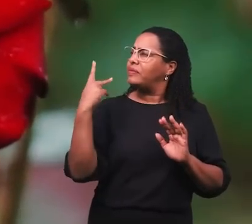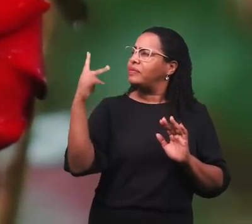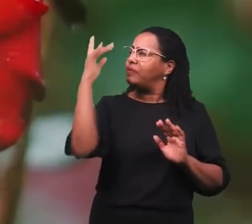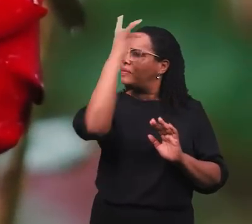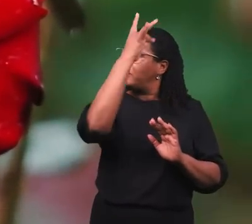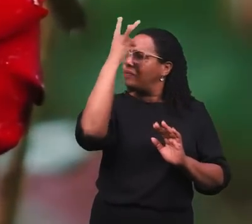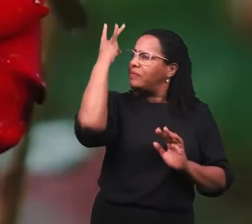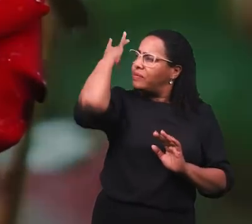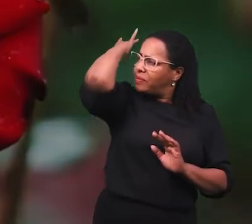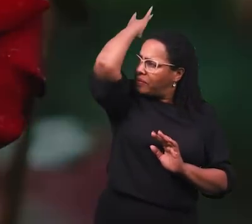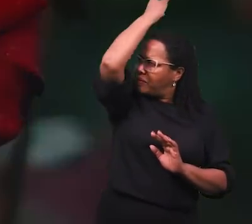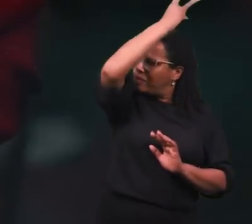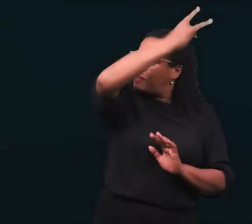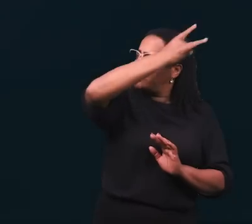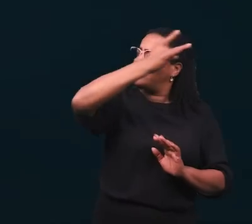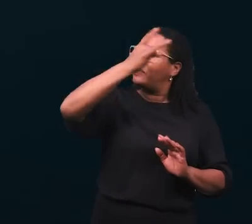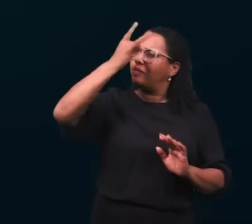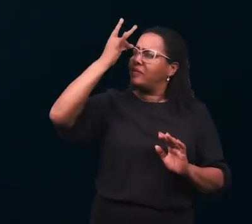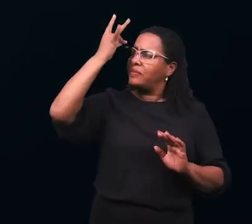Senhor.